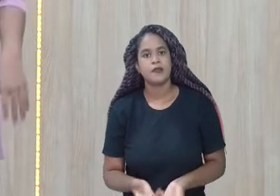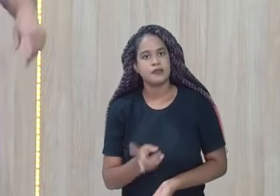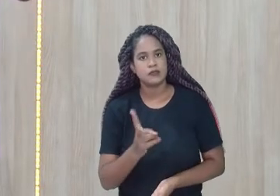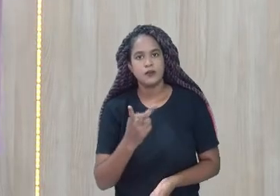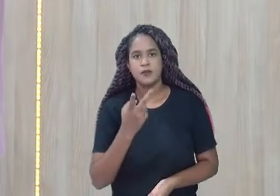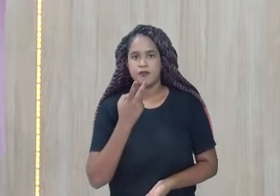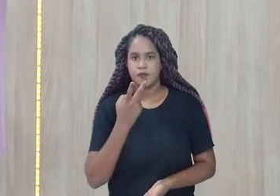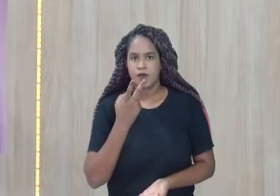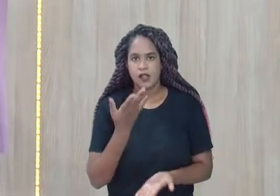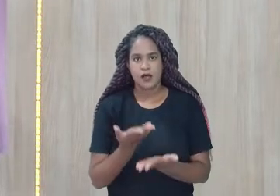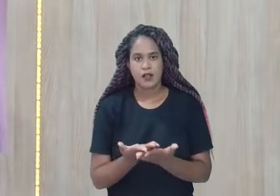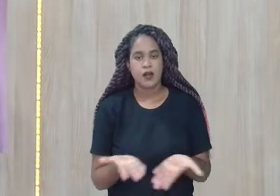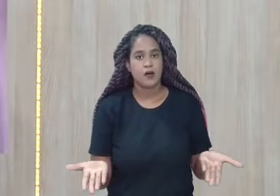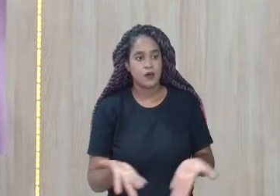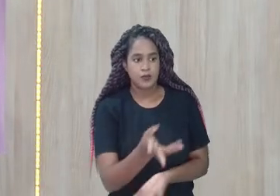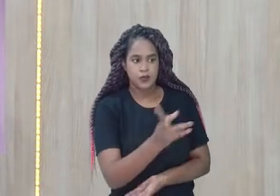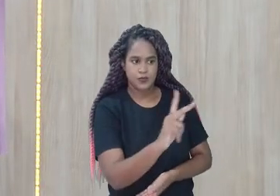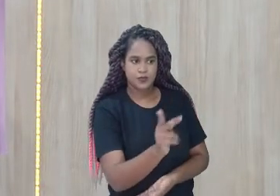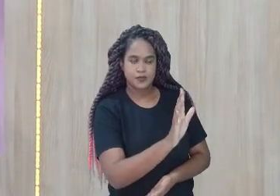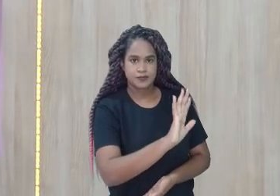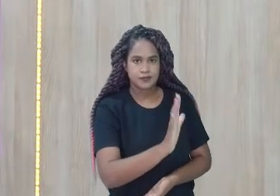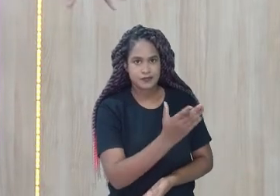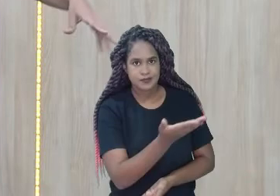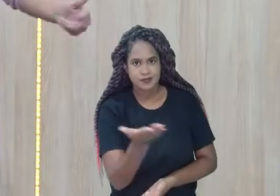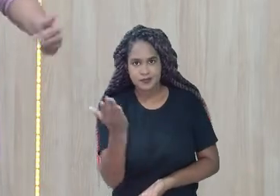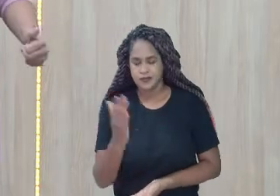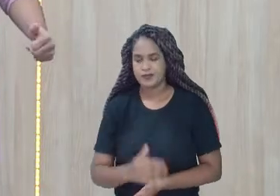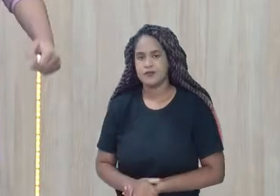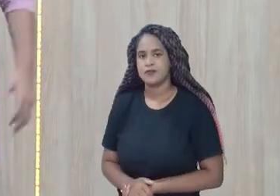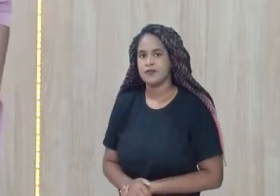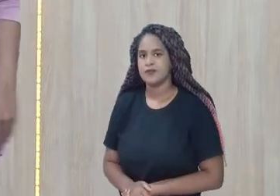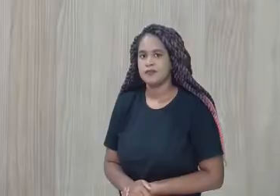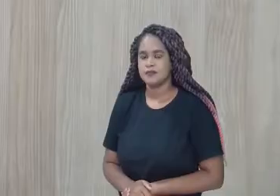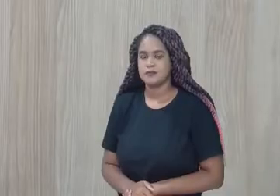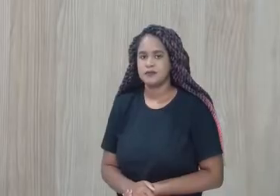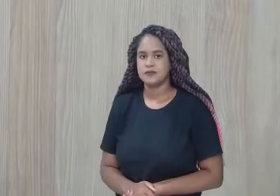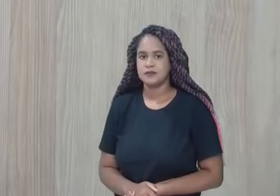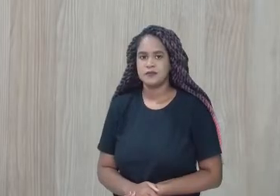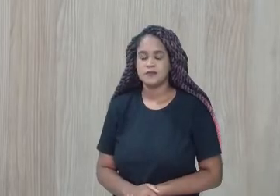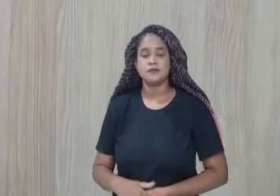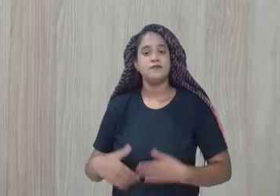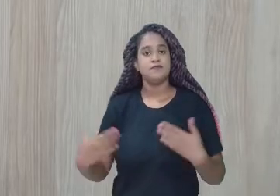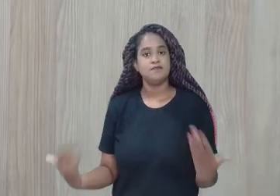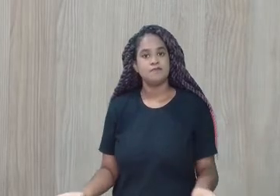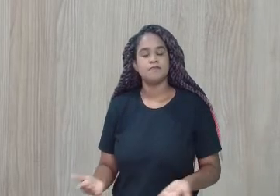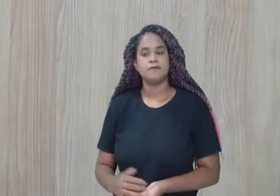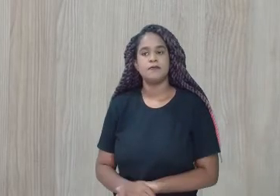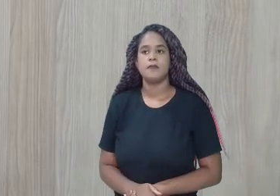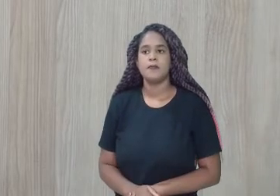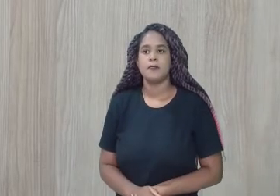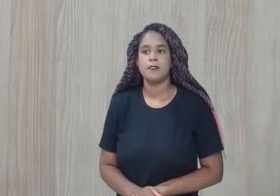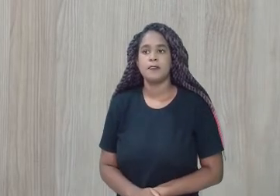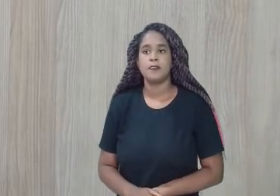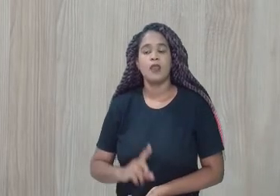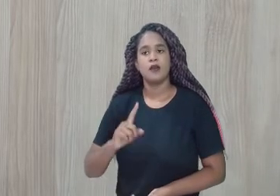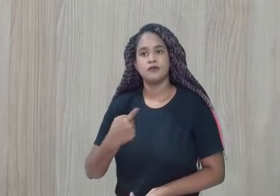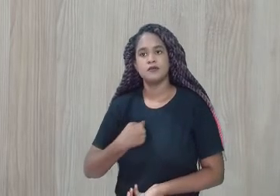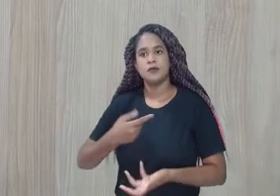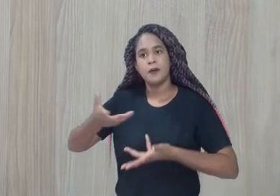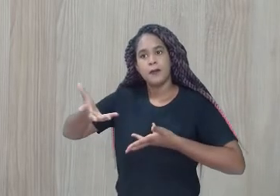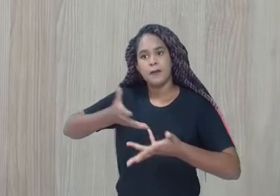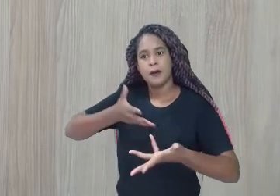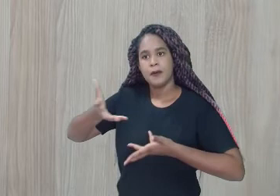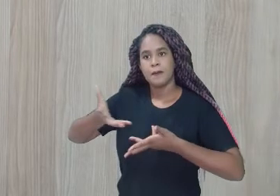a aula. Eu vou passar para a professora Adriana para que ela se despeça e a gente volta. Então, pessoal, estávamos aqui interagindo, apesar